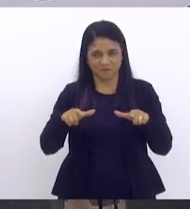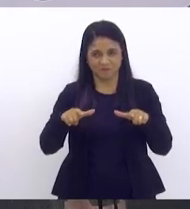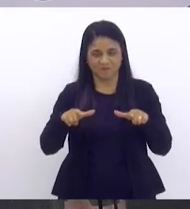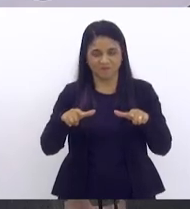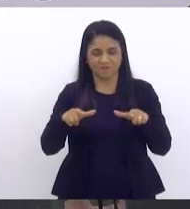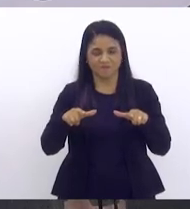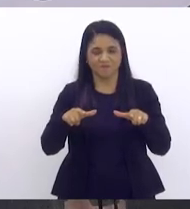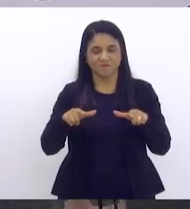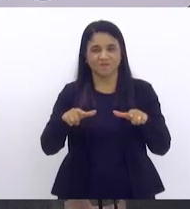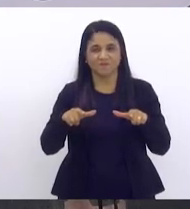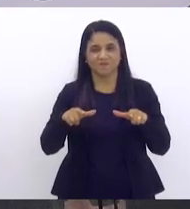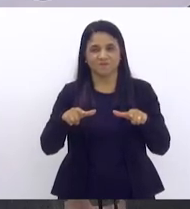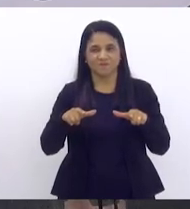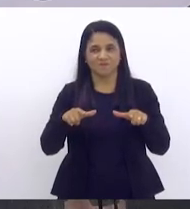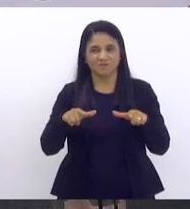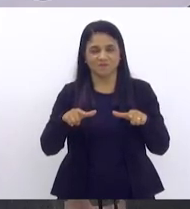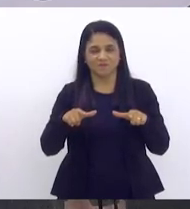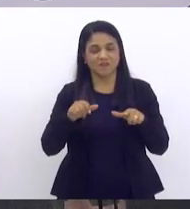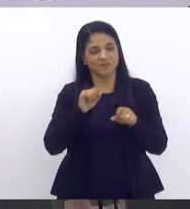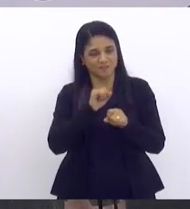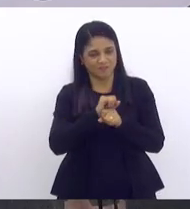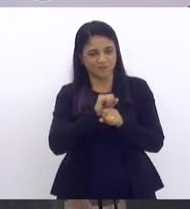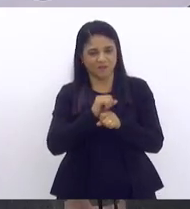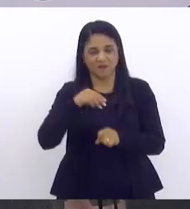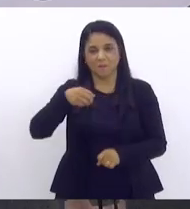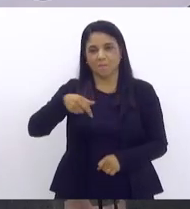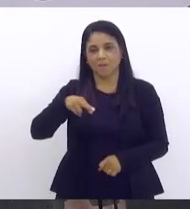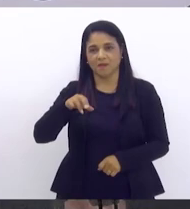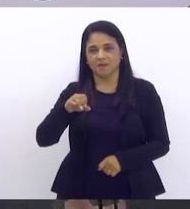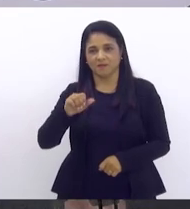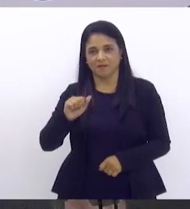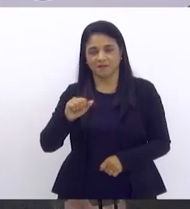Cláudio, por favor, me esperar aqui, a Maristela e o Ricardo.